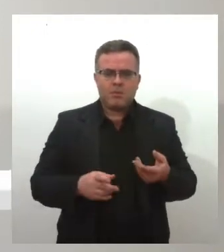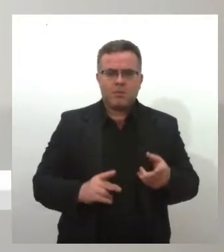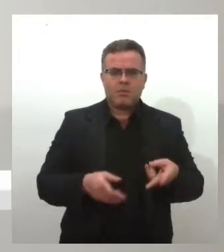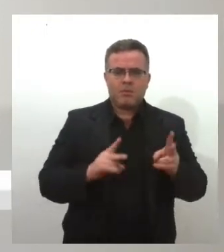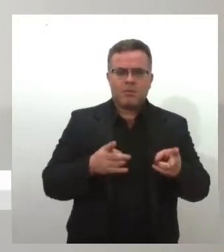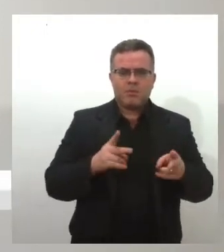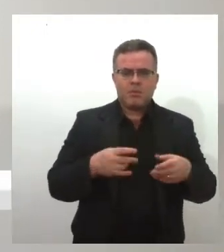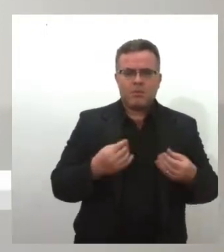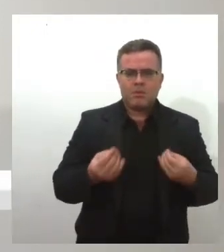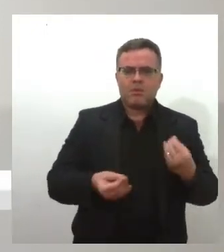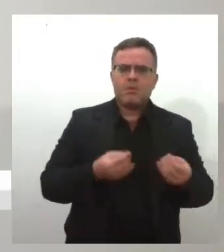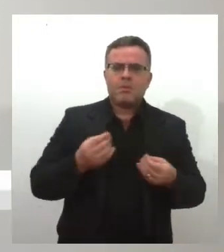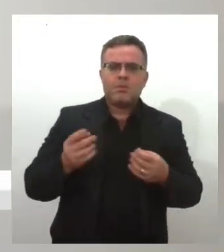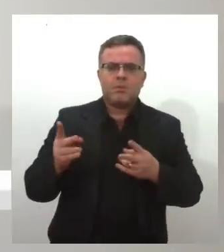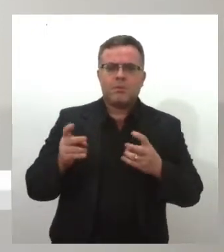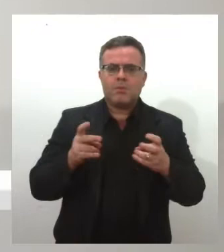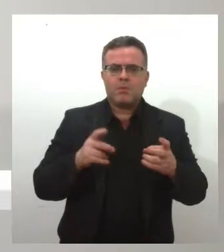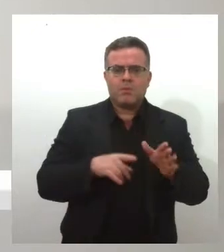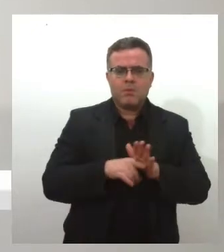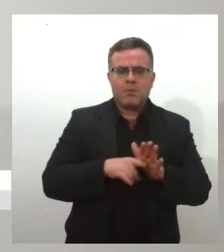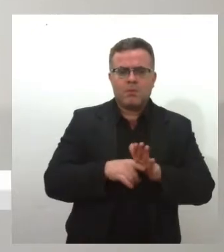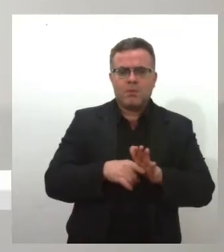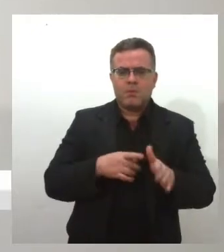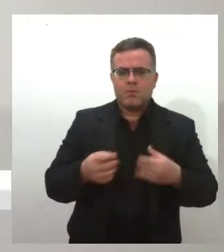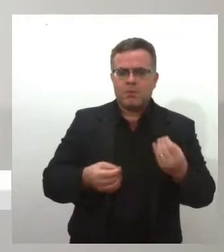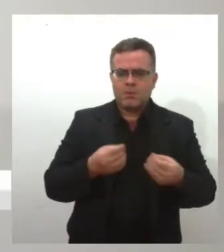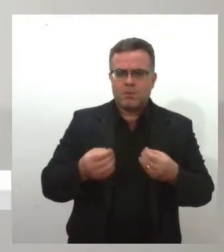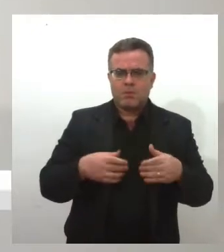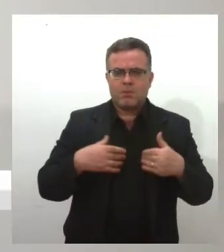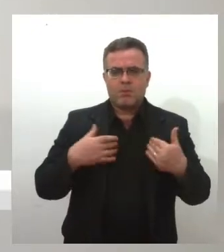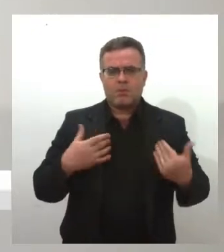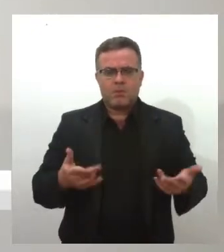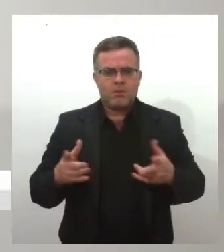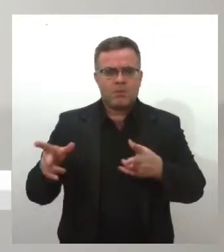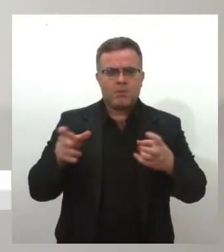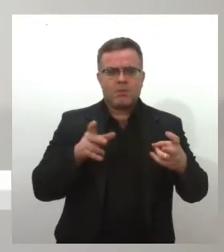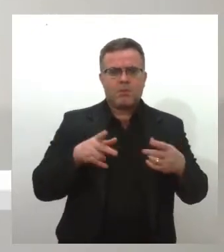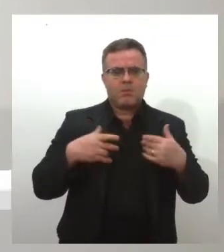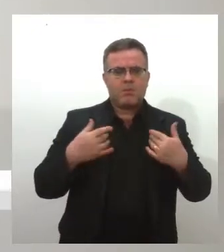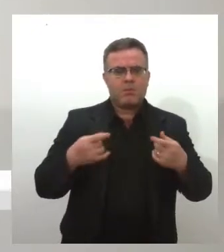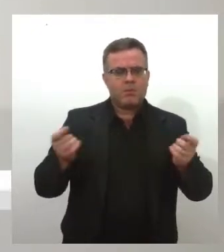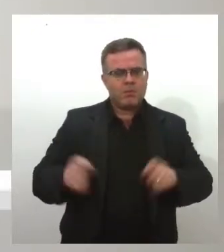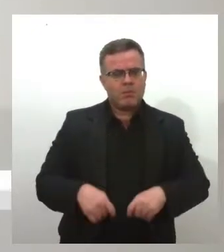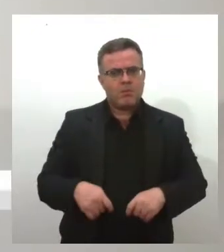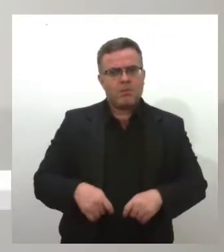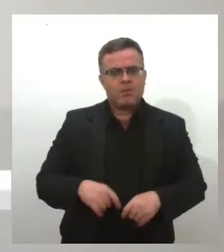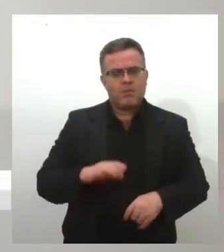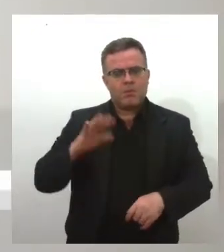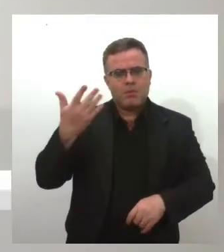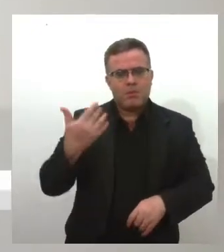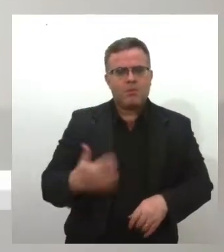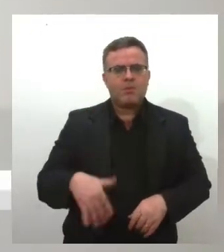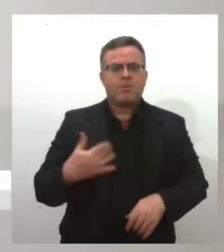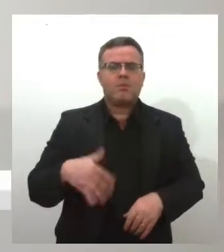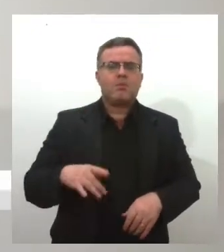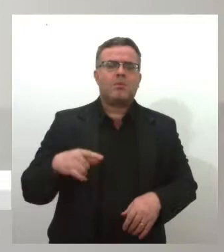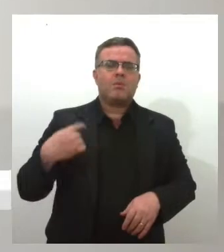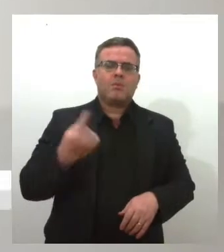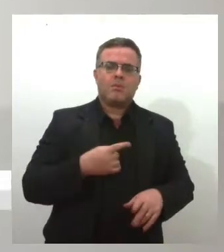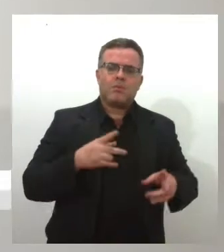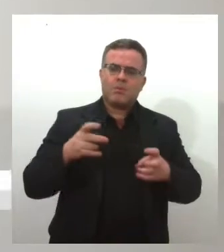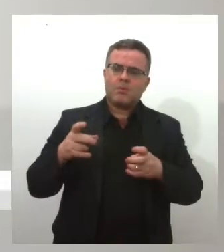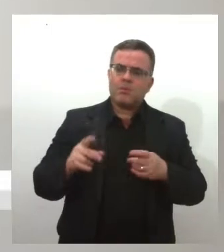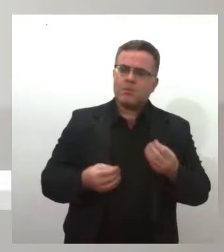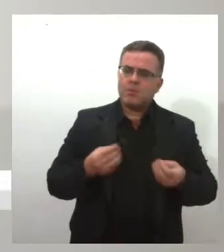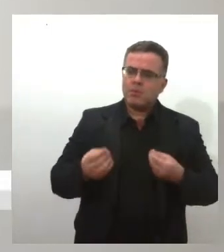aí eu comecei a pesquisar sobre homeschooling e vi que era uma possibilidade, né? Na realidade, a gente meio que já praticava, tanto